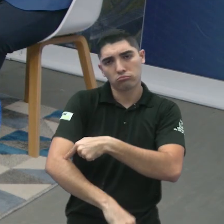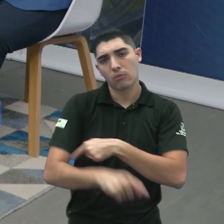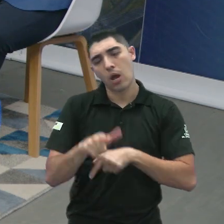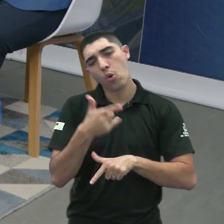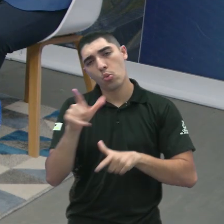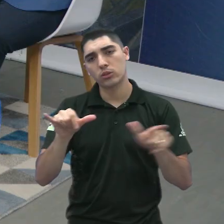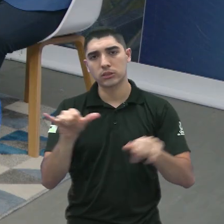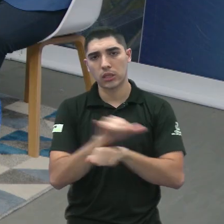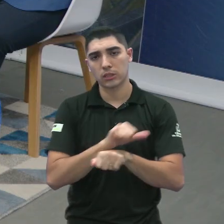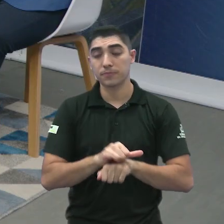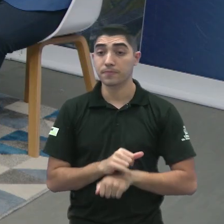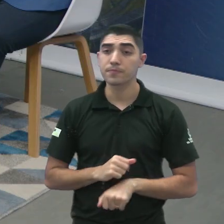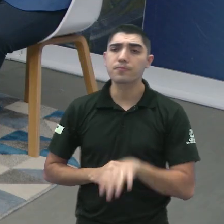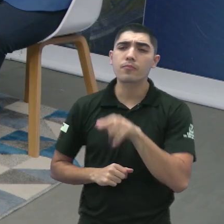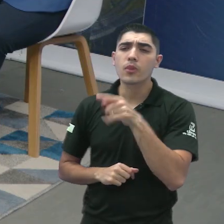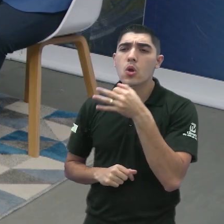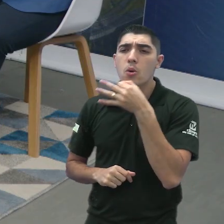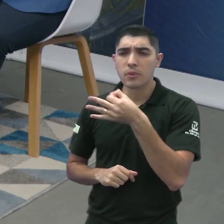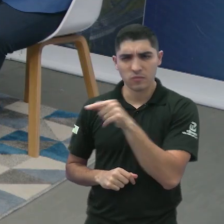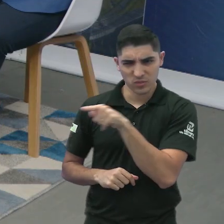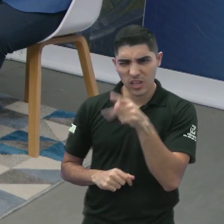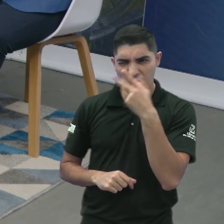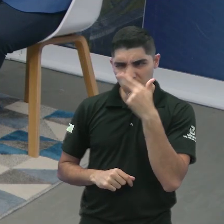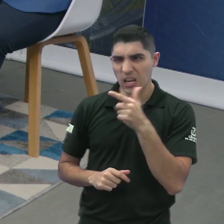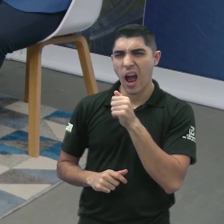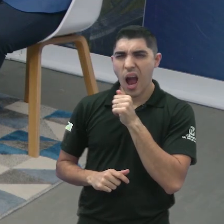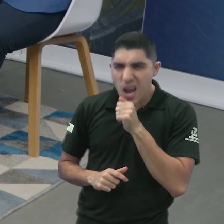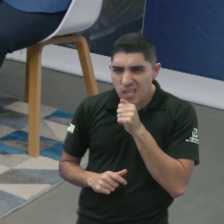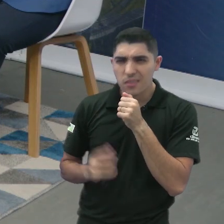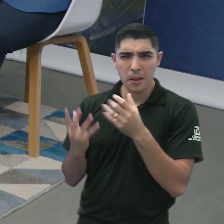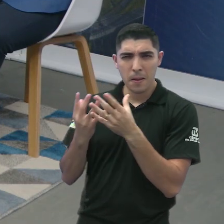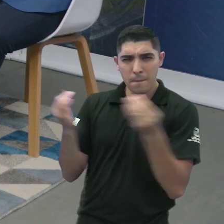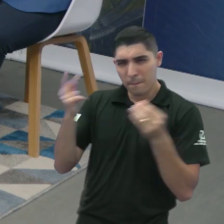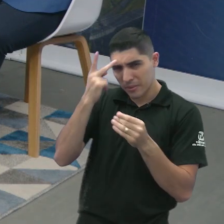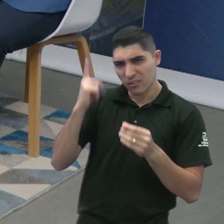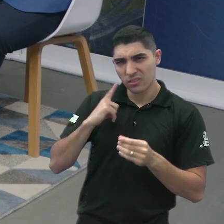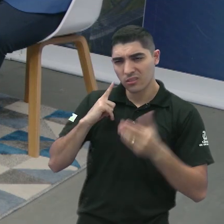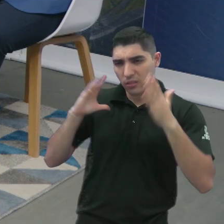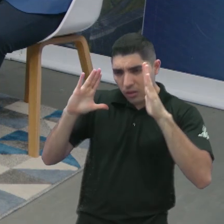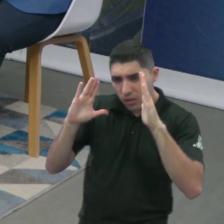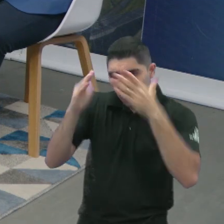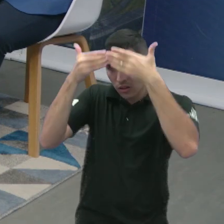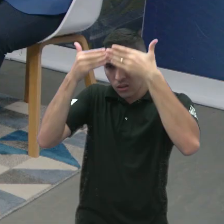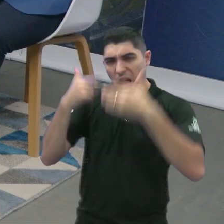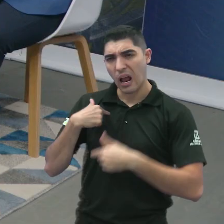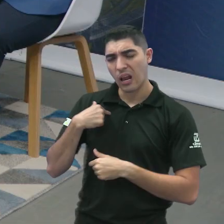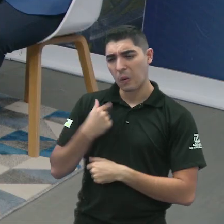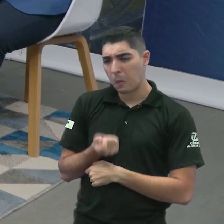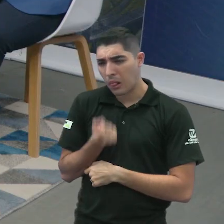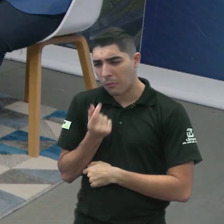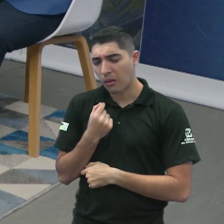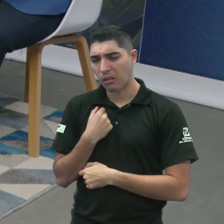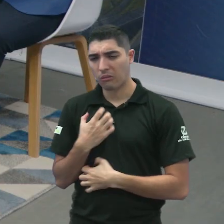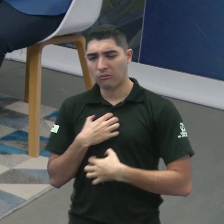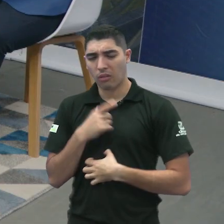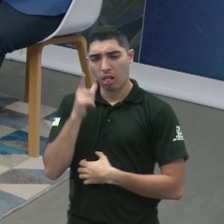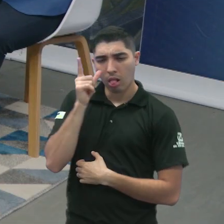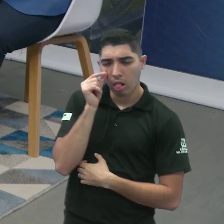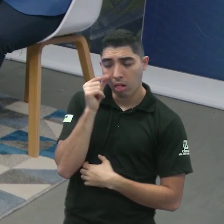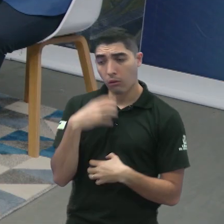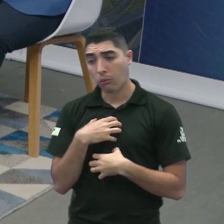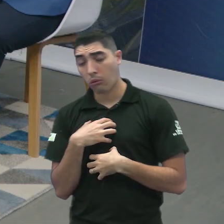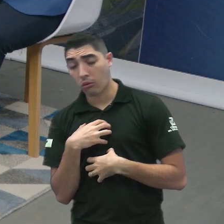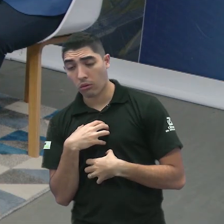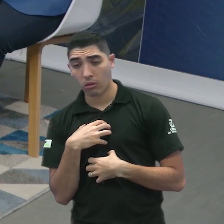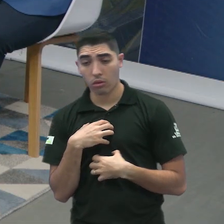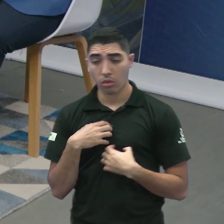Vocês acreditam que ainda existe um tabu, né? As pessoas, eu vou tomar medicamento, eu vou ficar sonolento, eu vou ficar grogue, não quero.